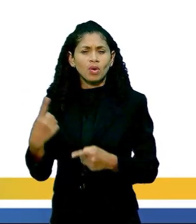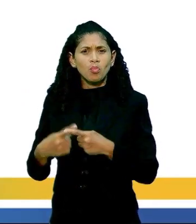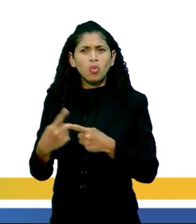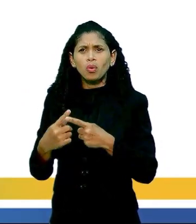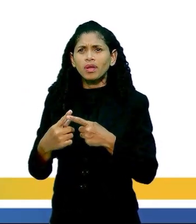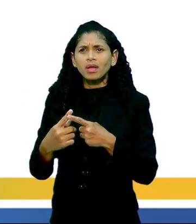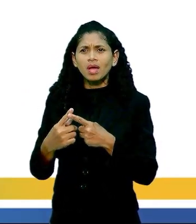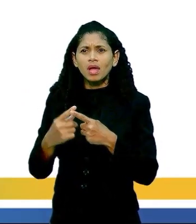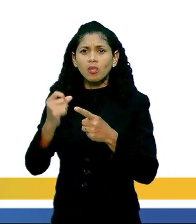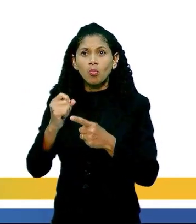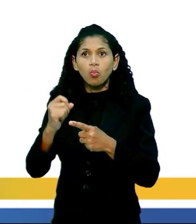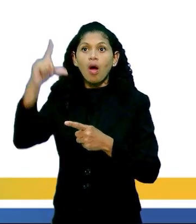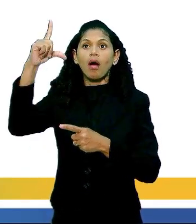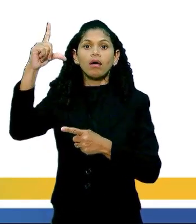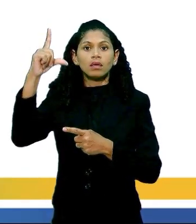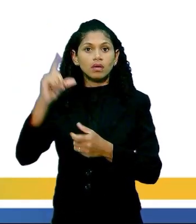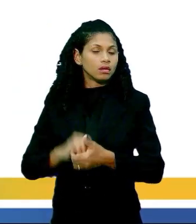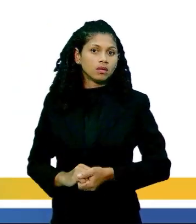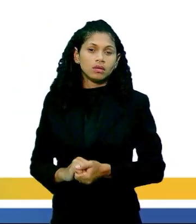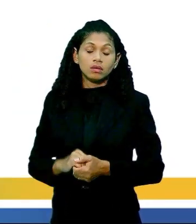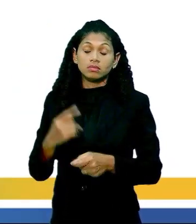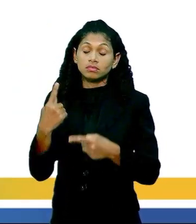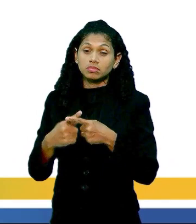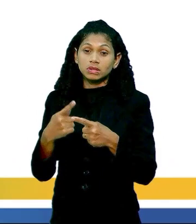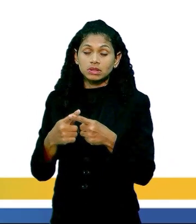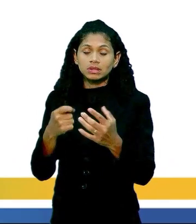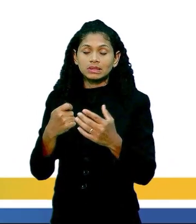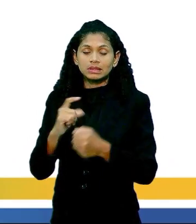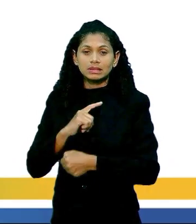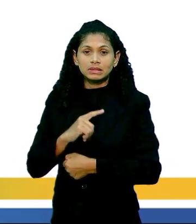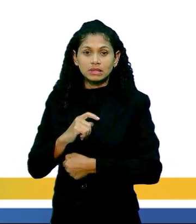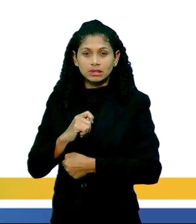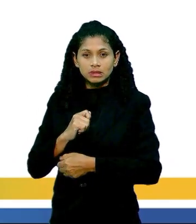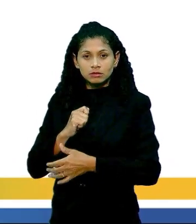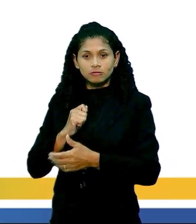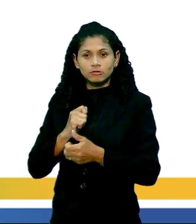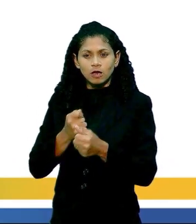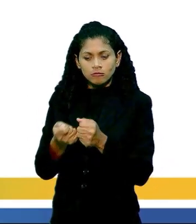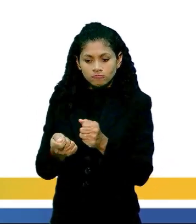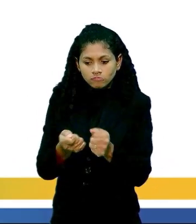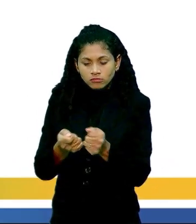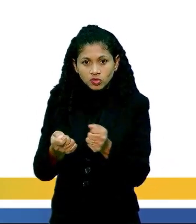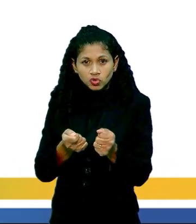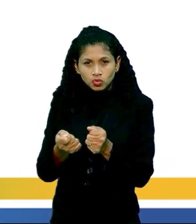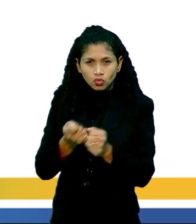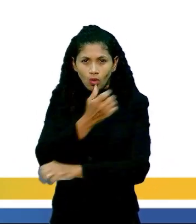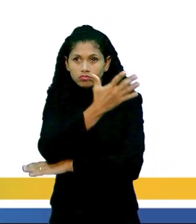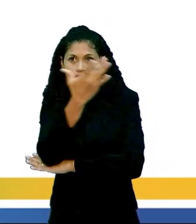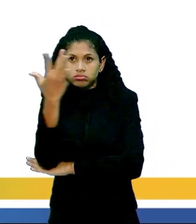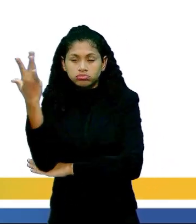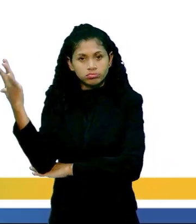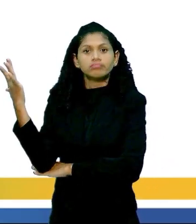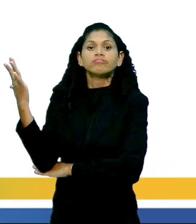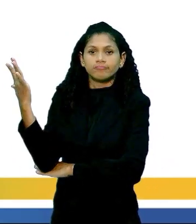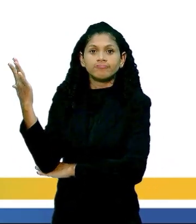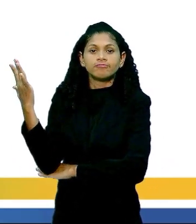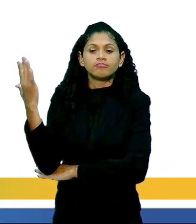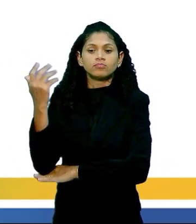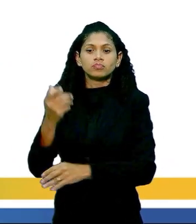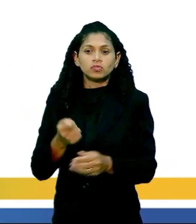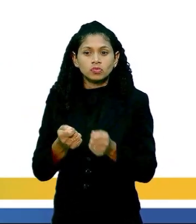adiante, professor? Porque existe a resistência do ambiente. O que é a resistência do